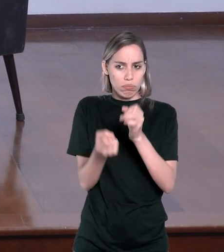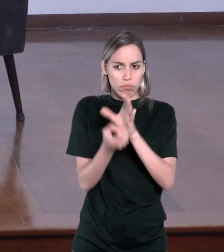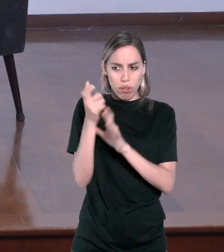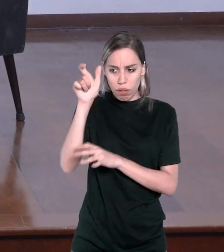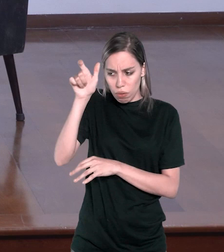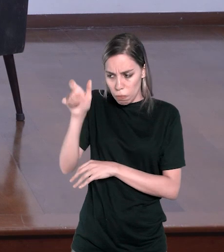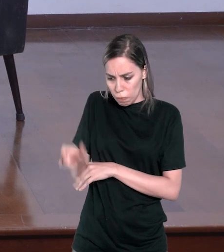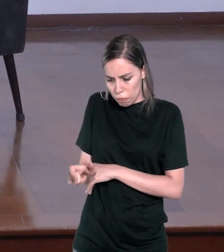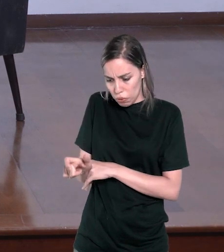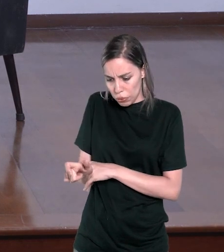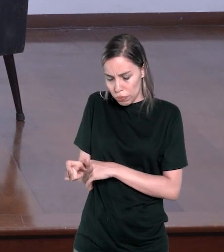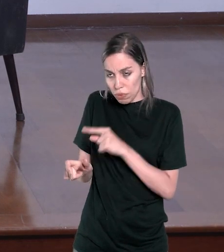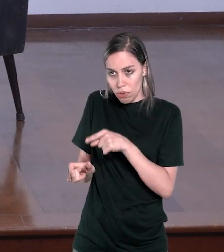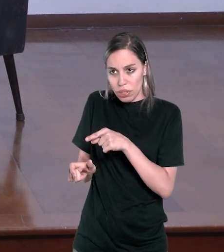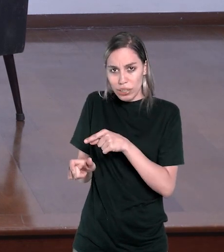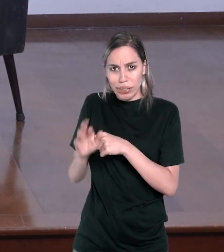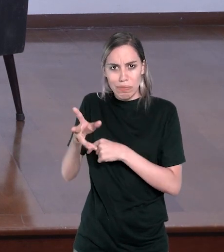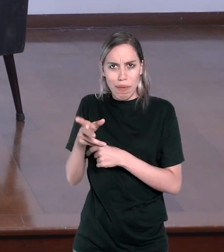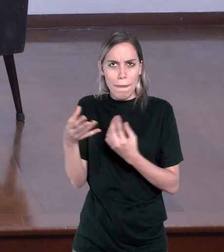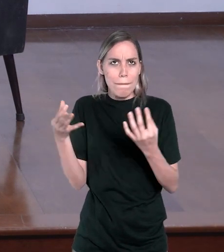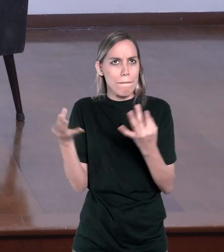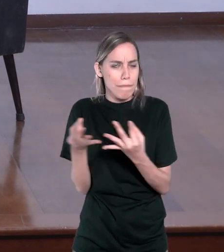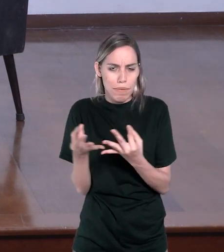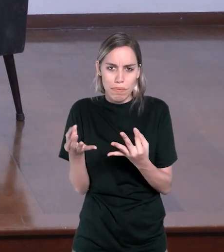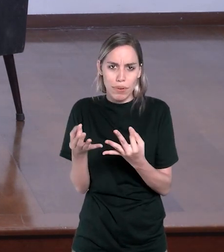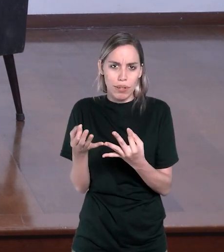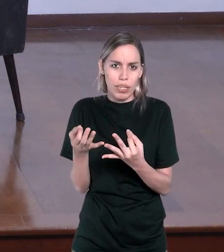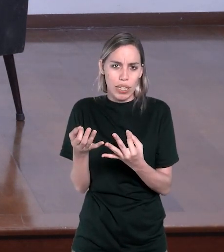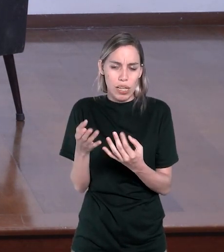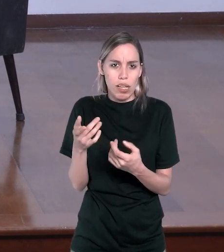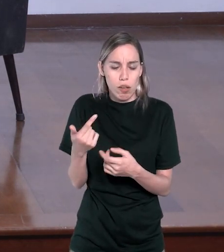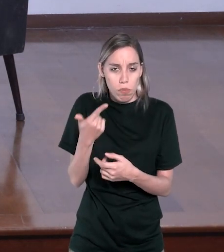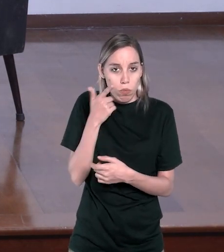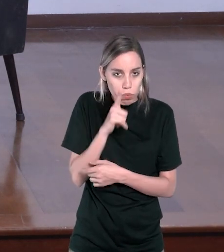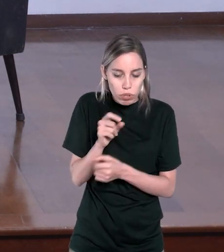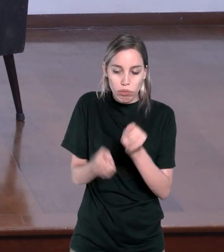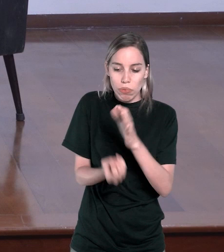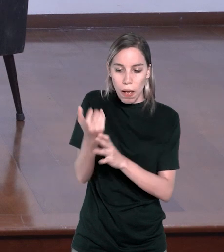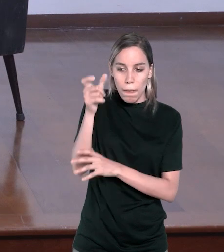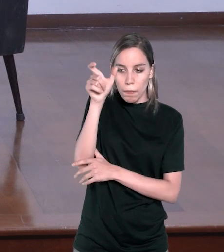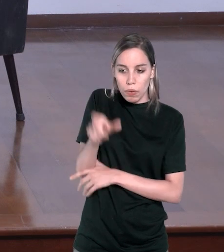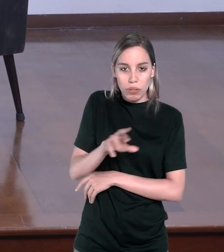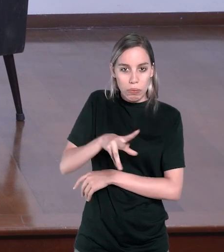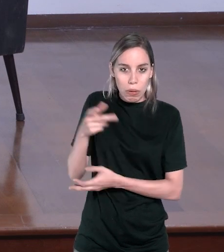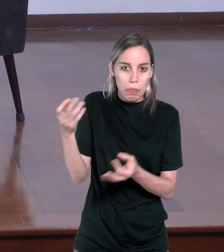que não sejam clichês. E para eu fazer esses personagens, eu tenho que estar longe do barulho. Só